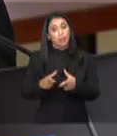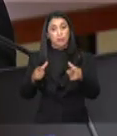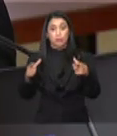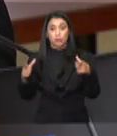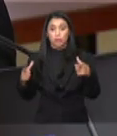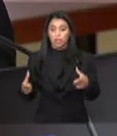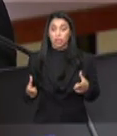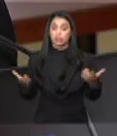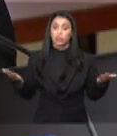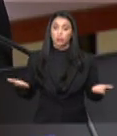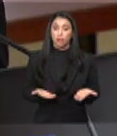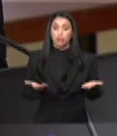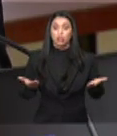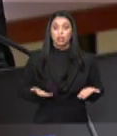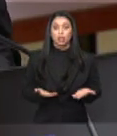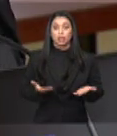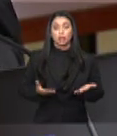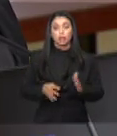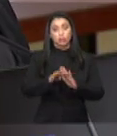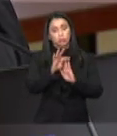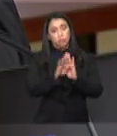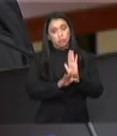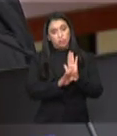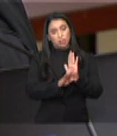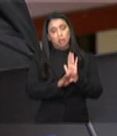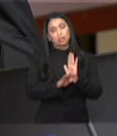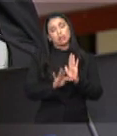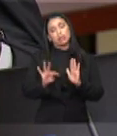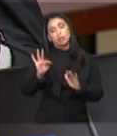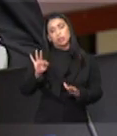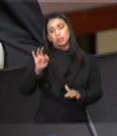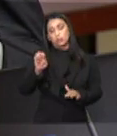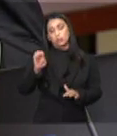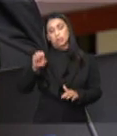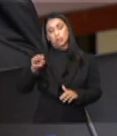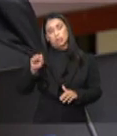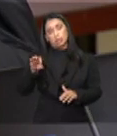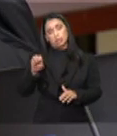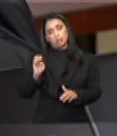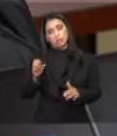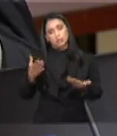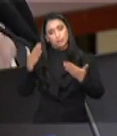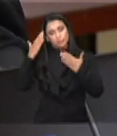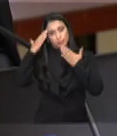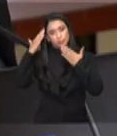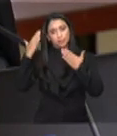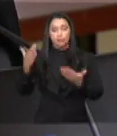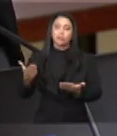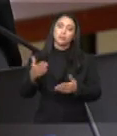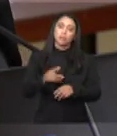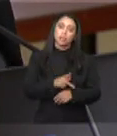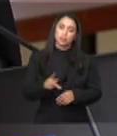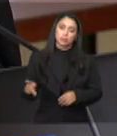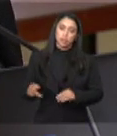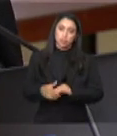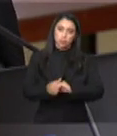e, por isso, eu passo a palavra à Sua Excelência para que proponha, então, a tese. Obrigado, presidente. Cumprimento Vossa Excelência,